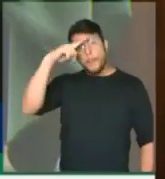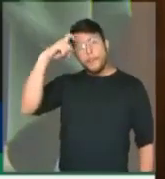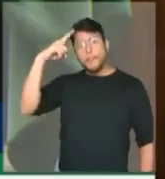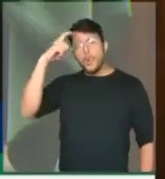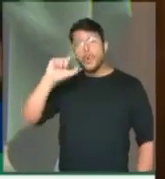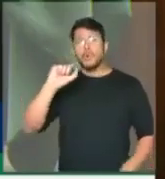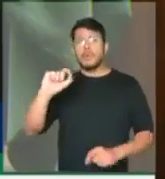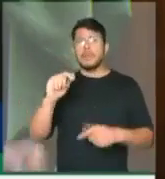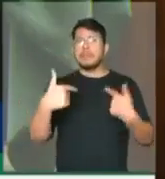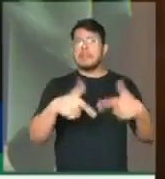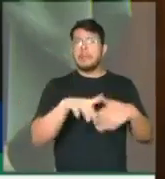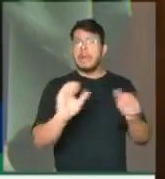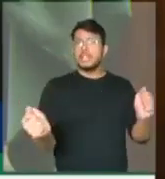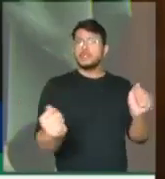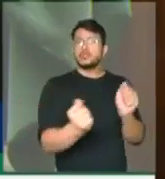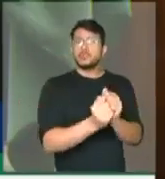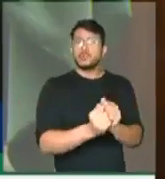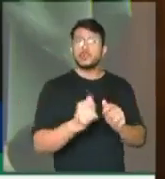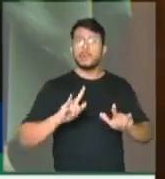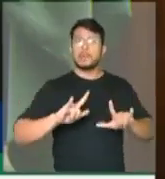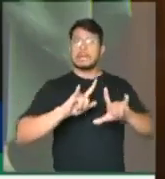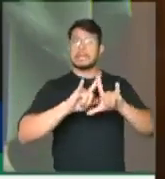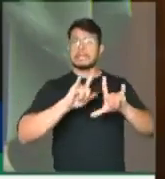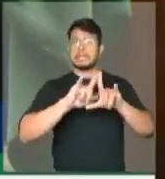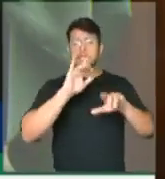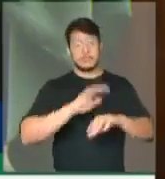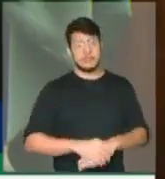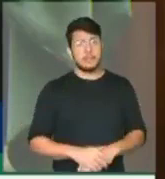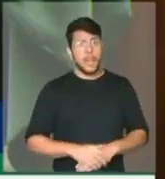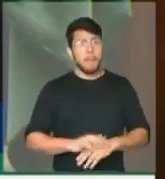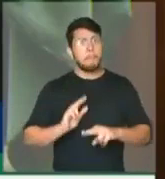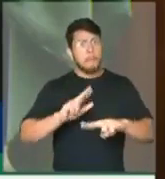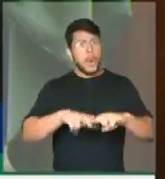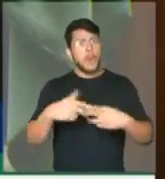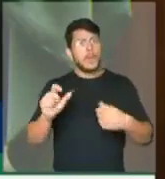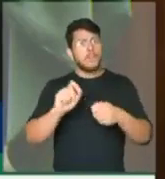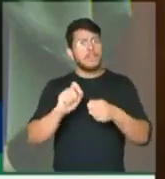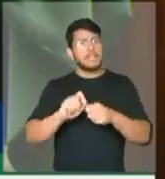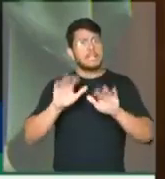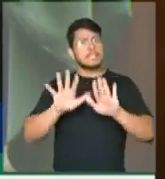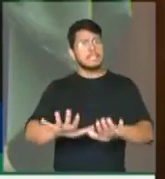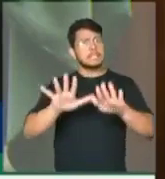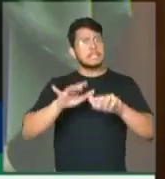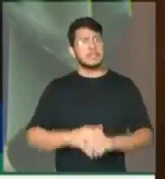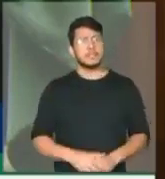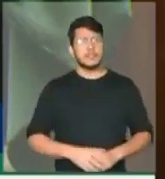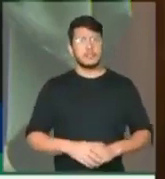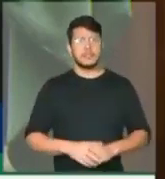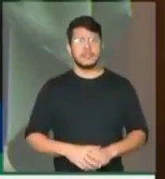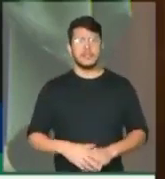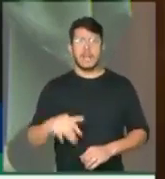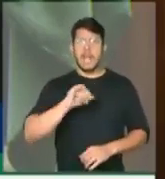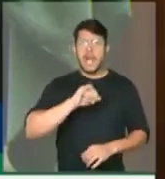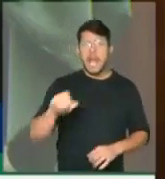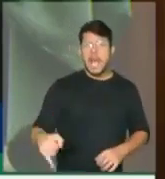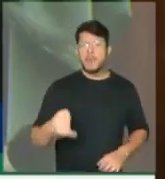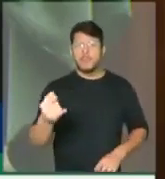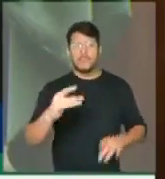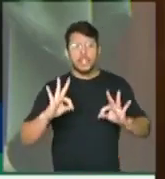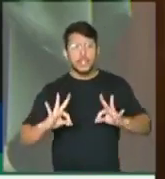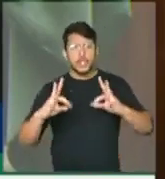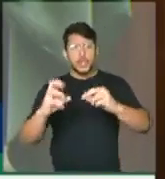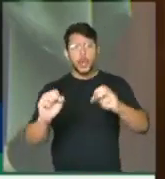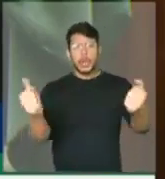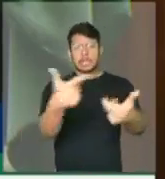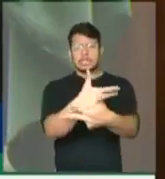é capanga de miliciano. É isso que ele faz. Coloca todos os instrumentos da